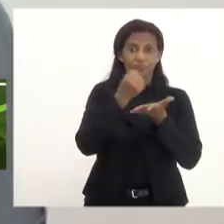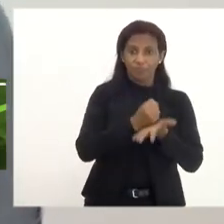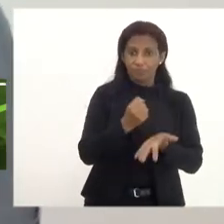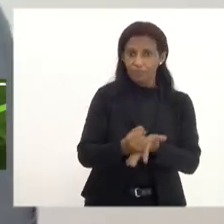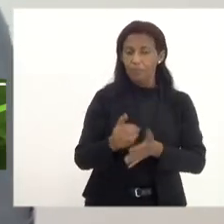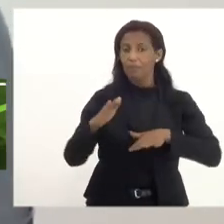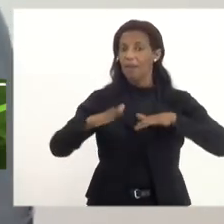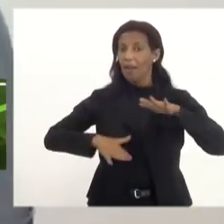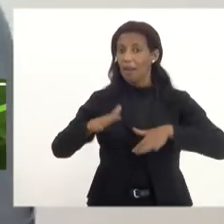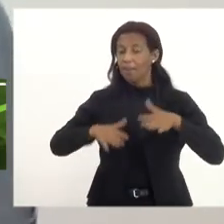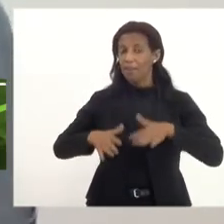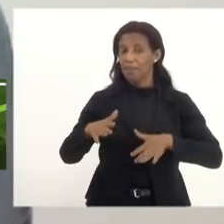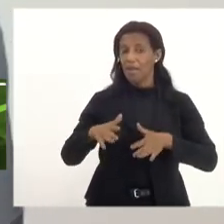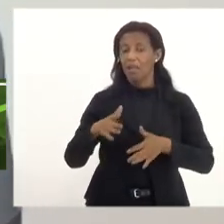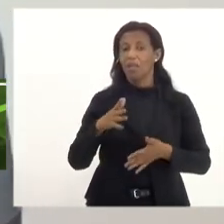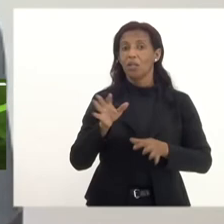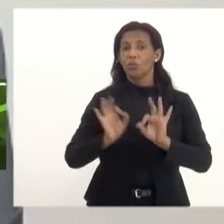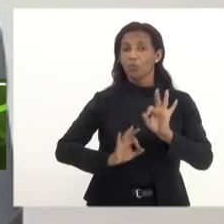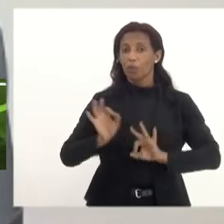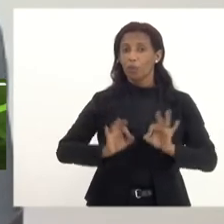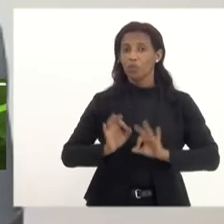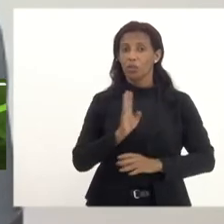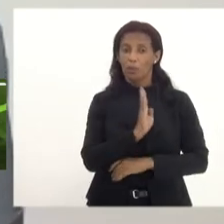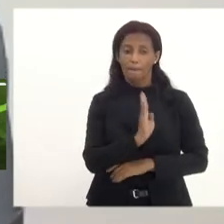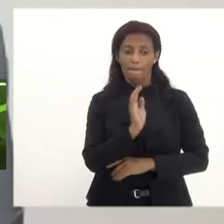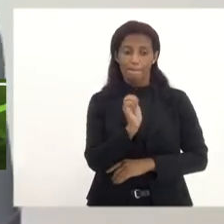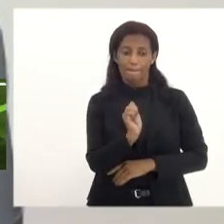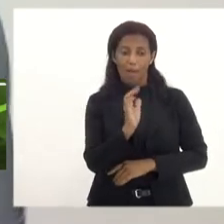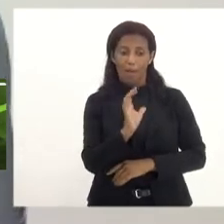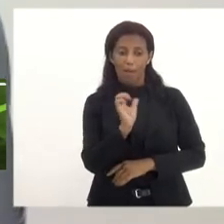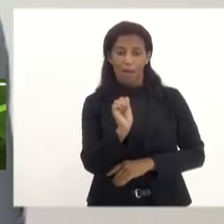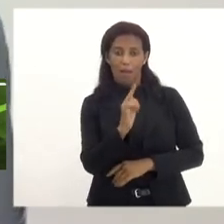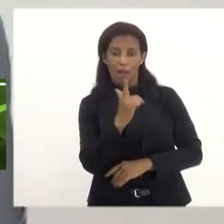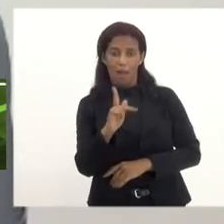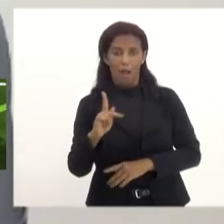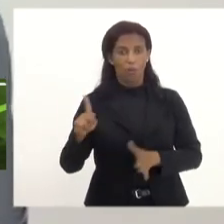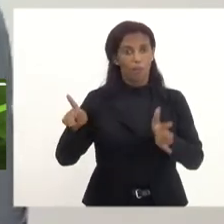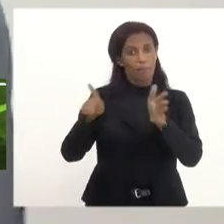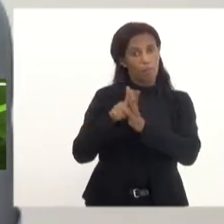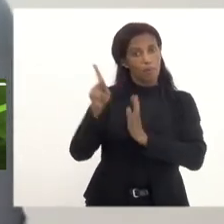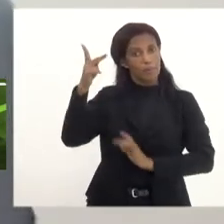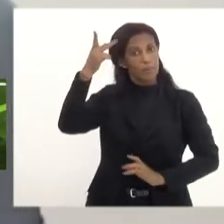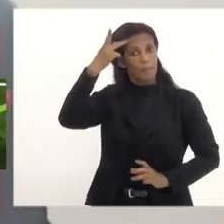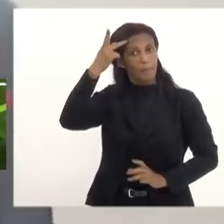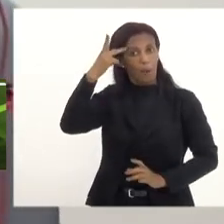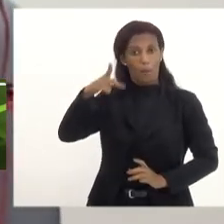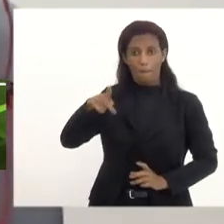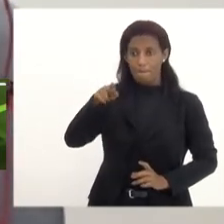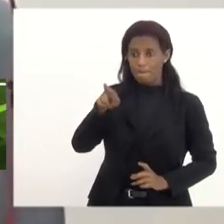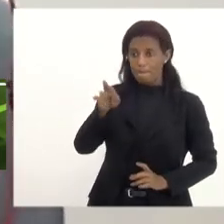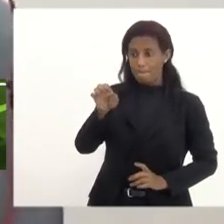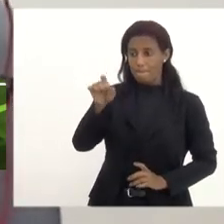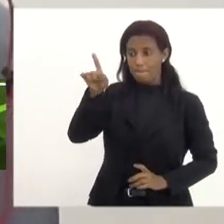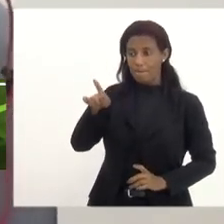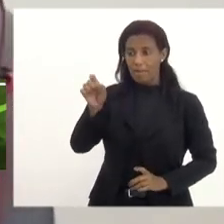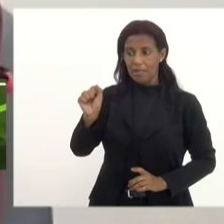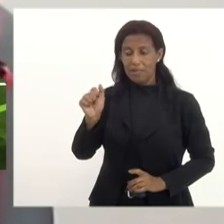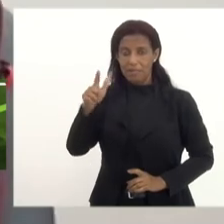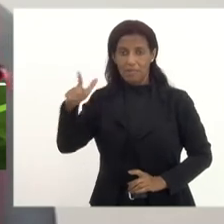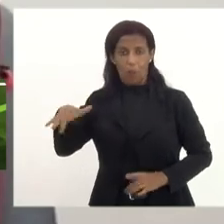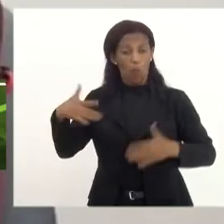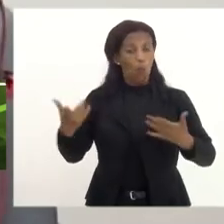apesar do projeto de bacalhau estar no pré-sal em São Paulo. Então, quando temos a